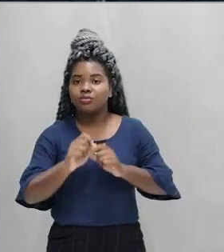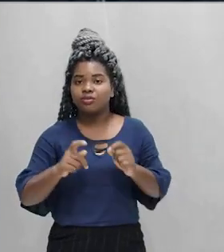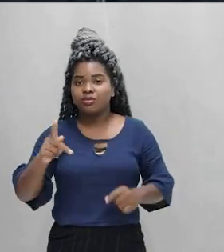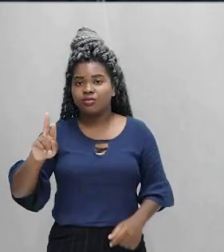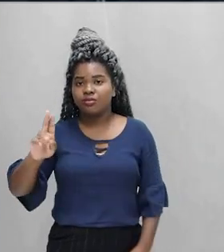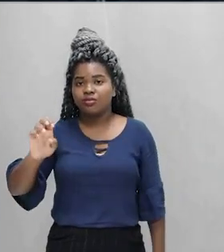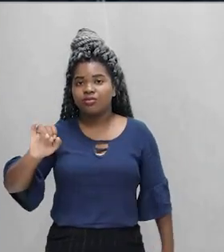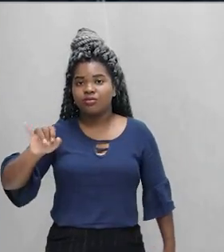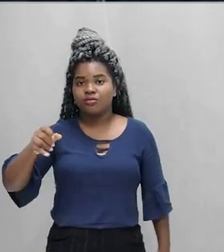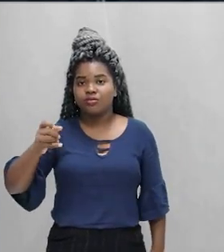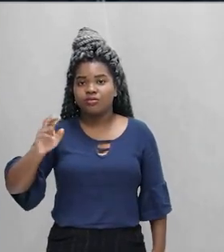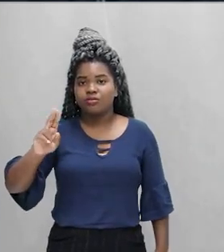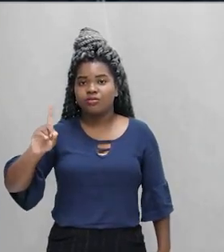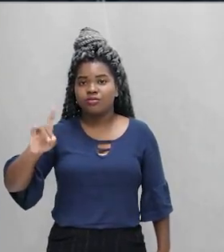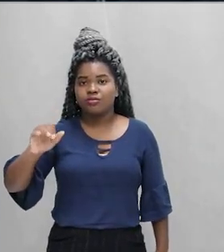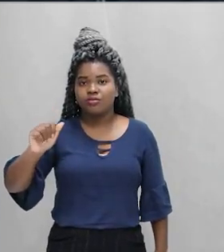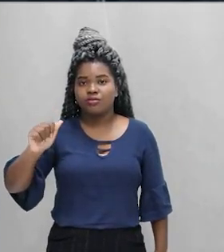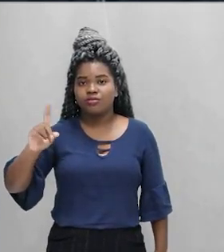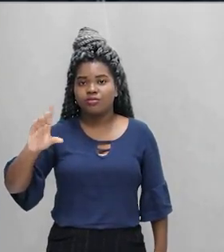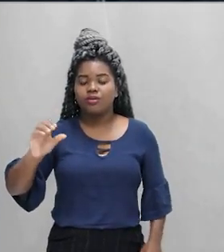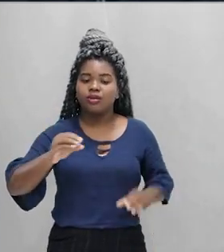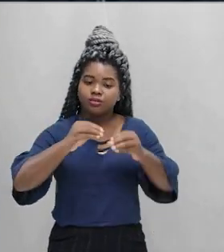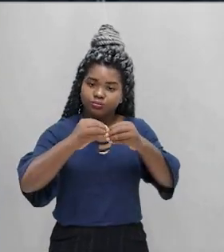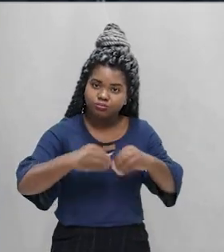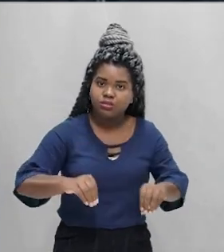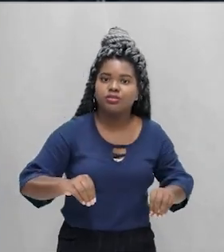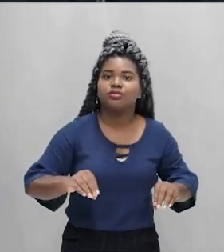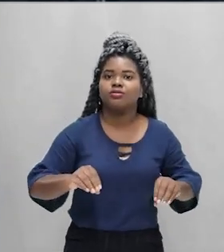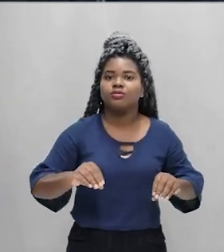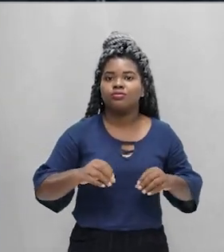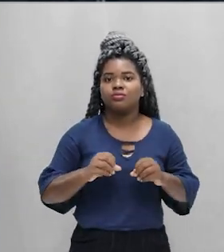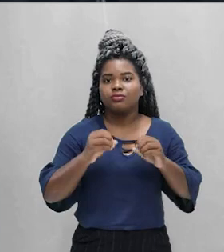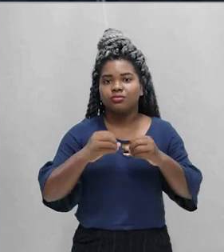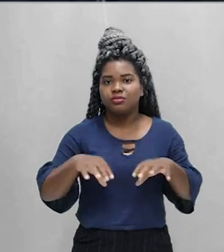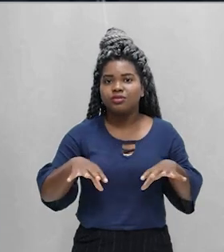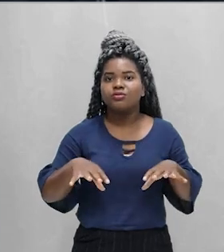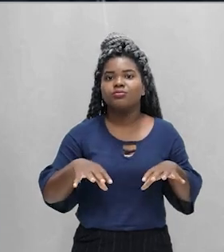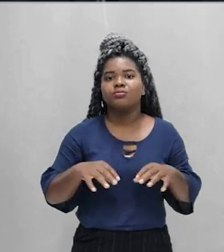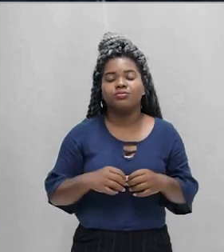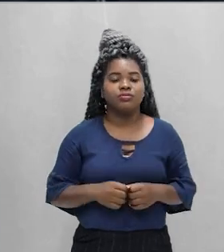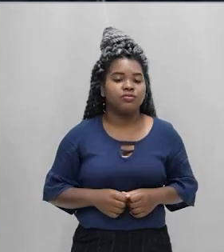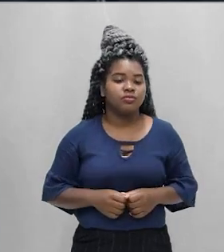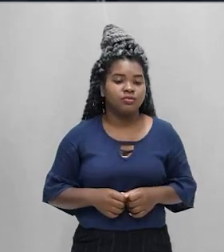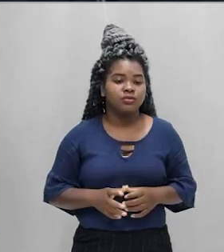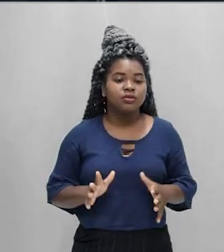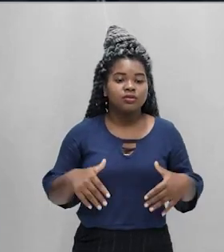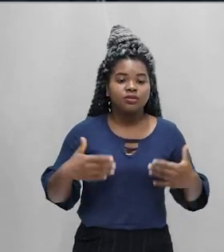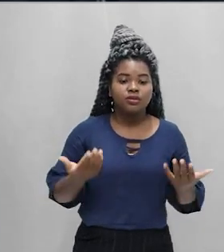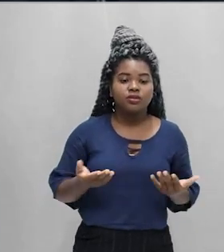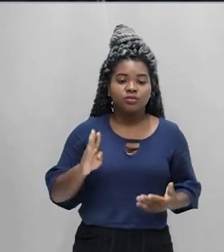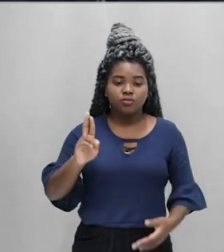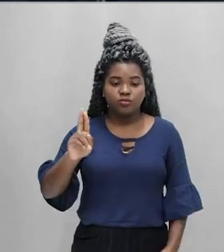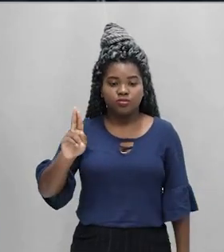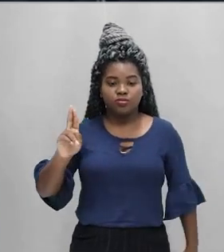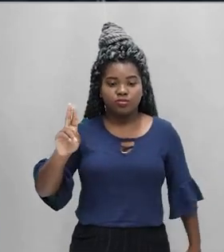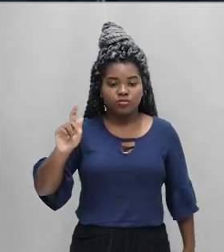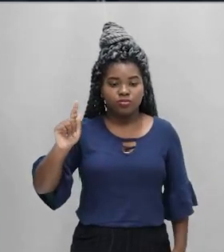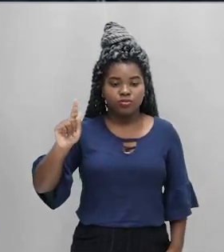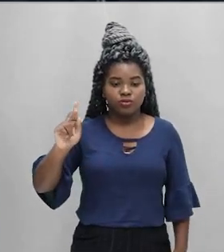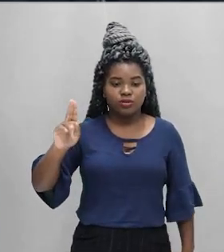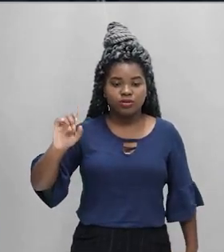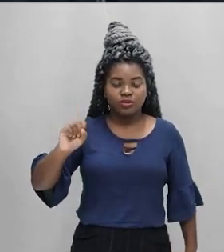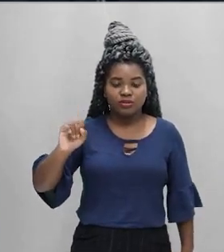acaba se conformando com a situação. Então, a burguesia, que é aquela classe social que surgiu lá no romantismo, importa